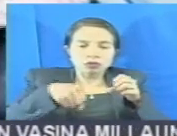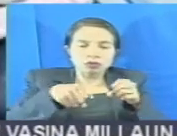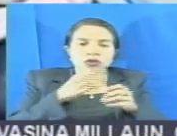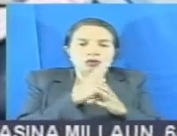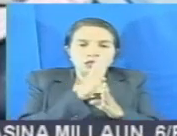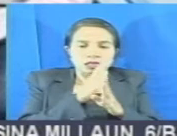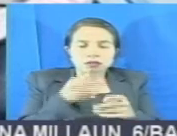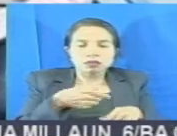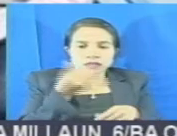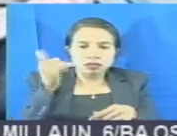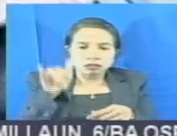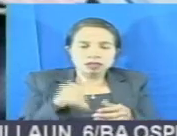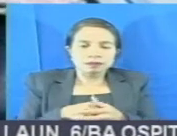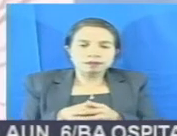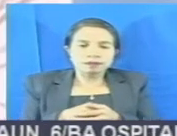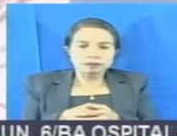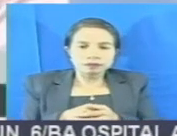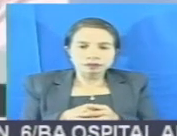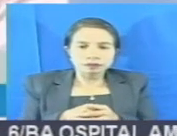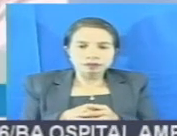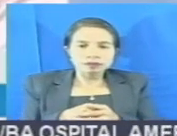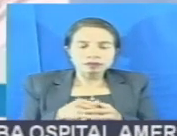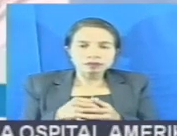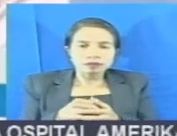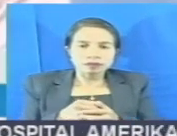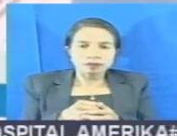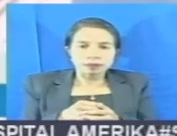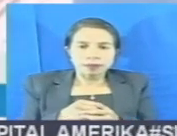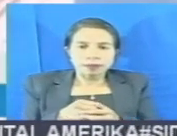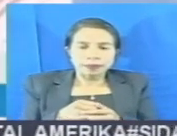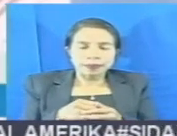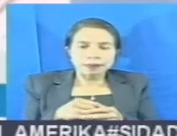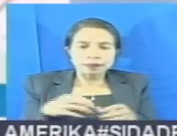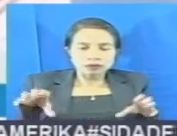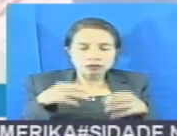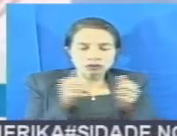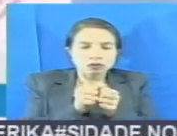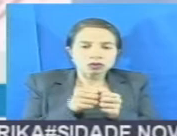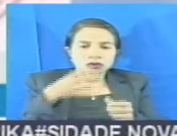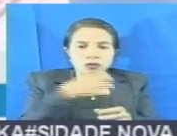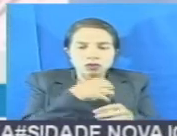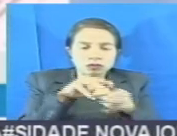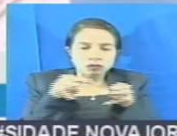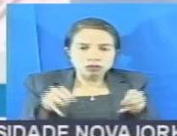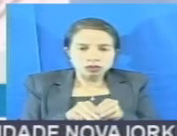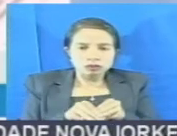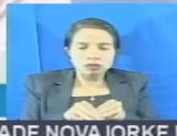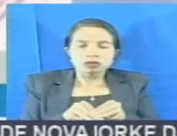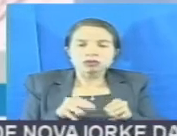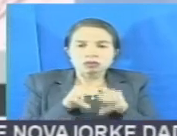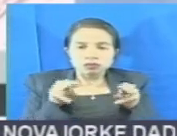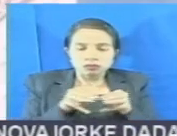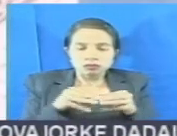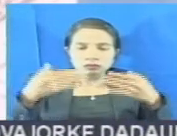cara terminal né ouça para tu e além de nós halo coordenação na polícia município Siracelo por exemplo na mesma halo fronteira a polícia município